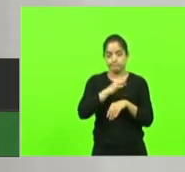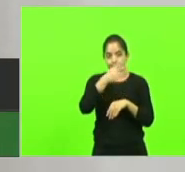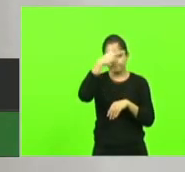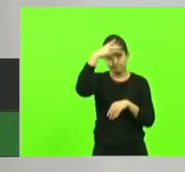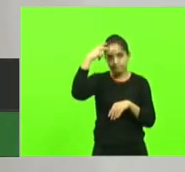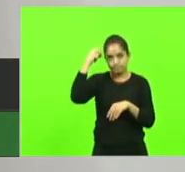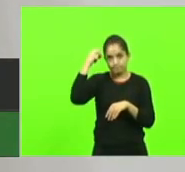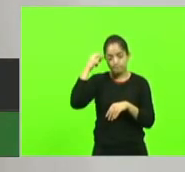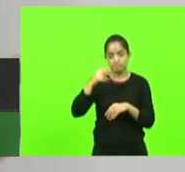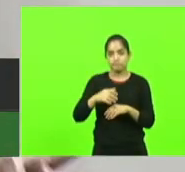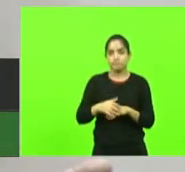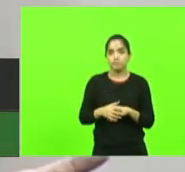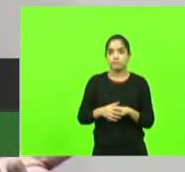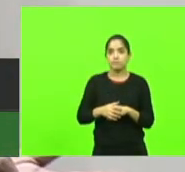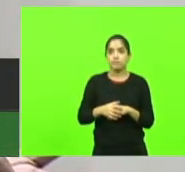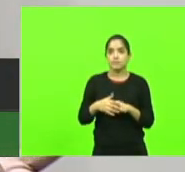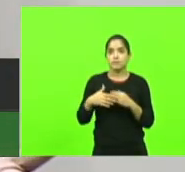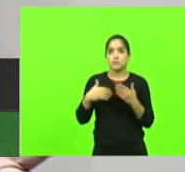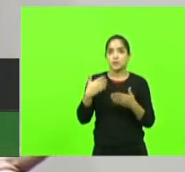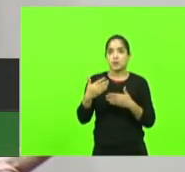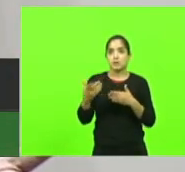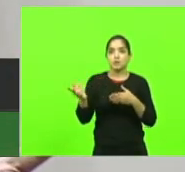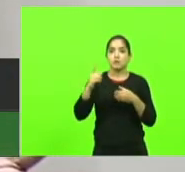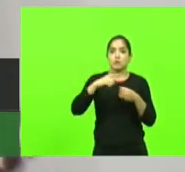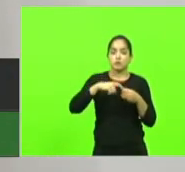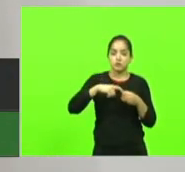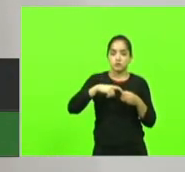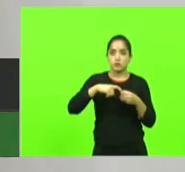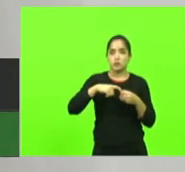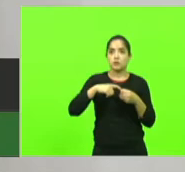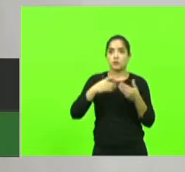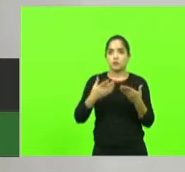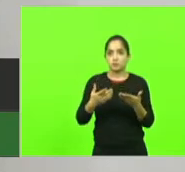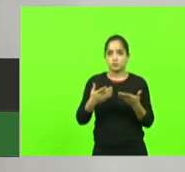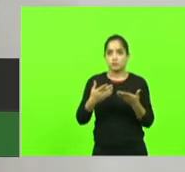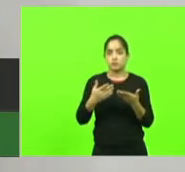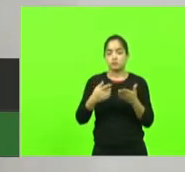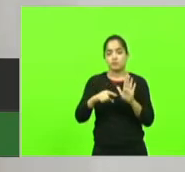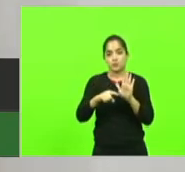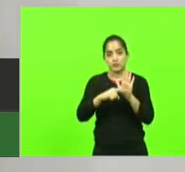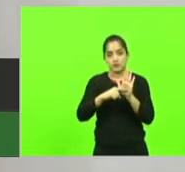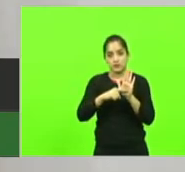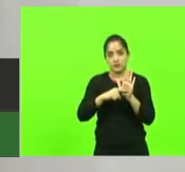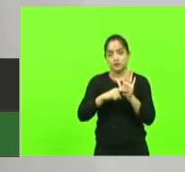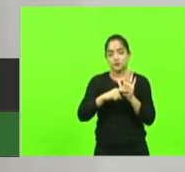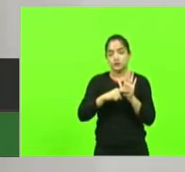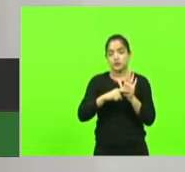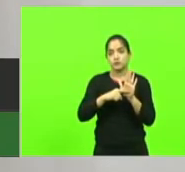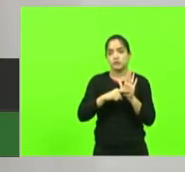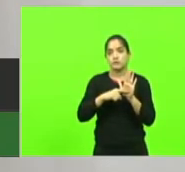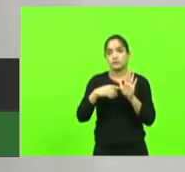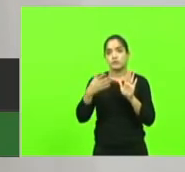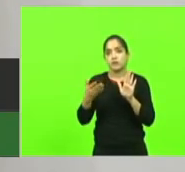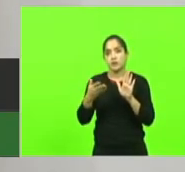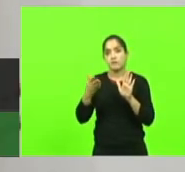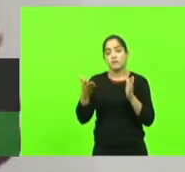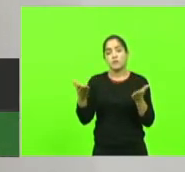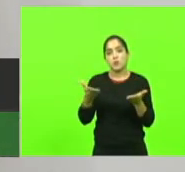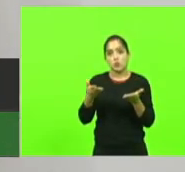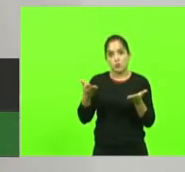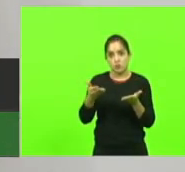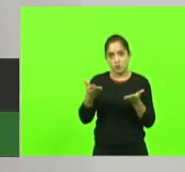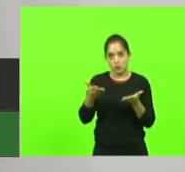Municipal, acabou voltando com uma negativa do governo e que hoje